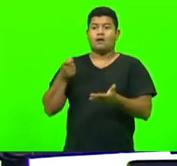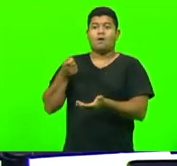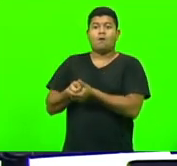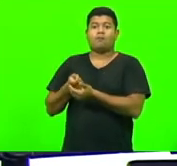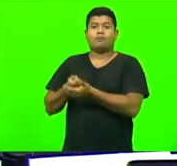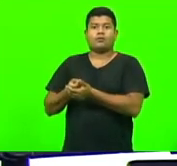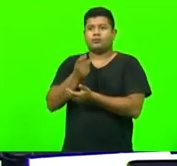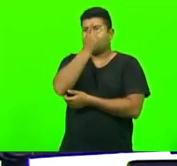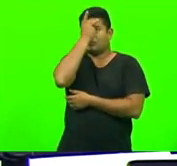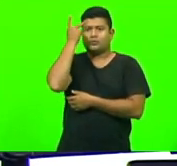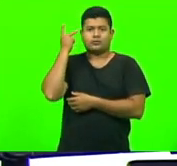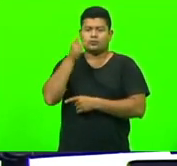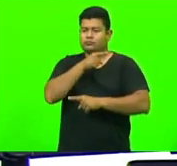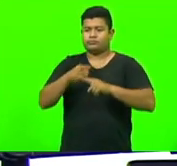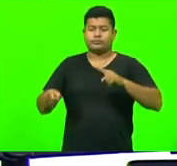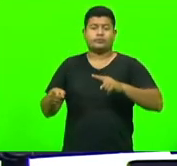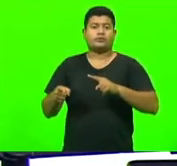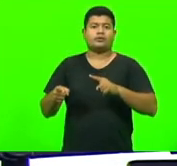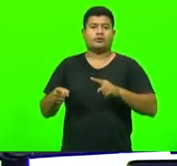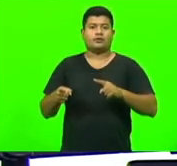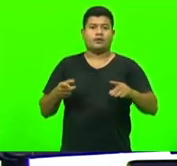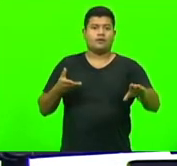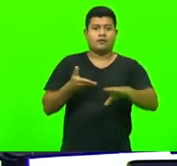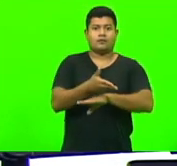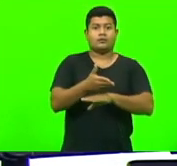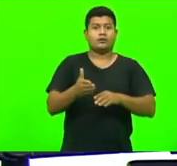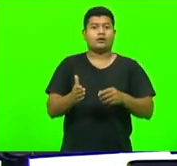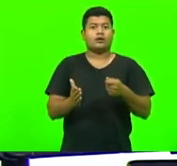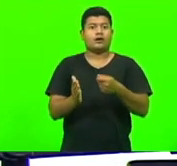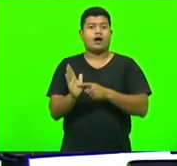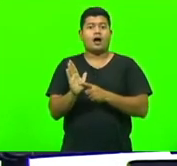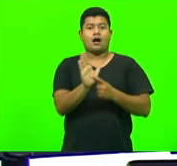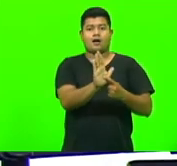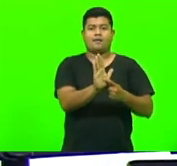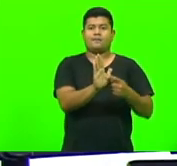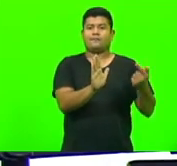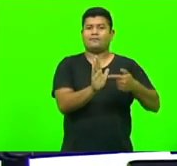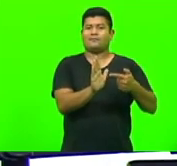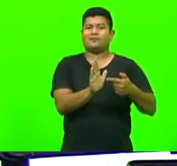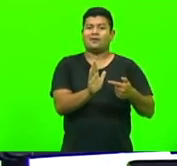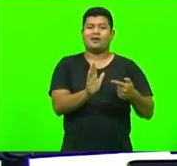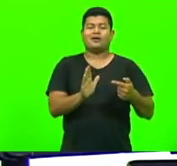ela obrigatoriamente apresente um passaporte sanitário. E aqui eu